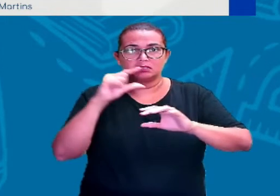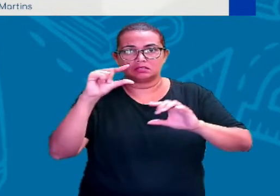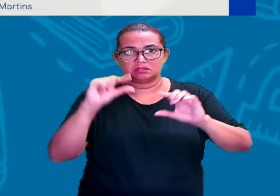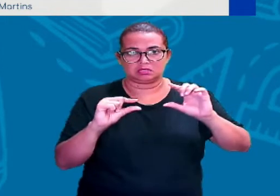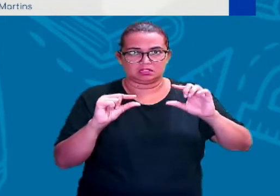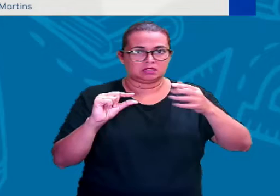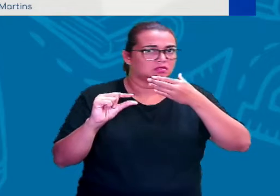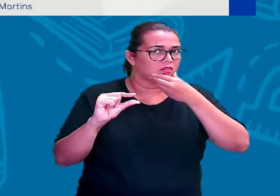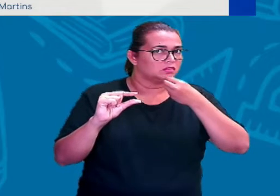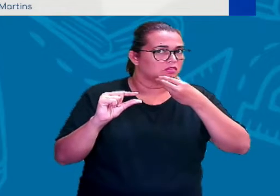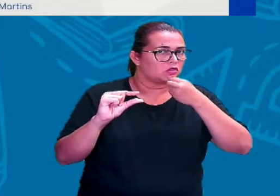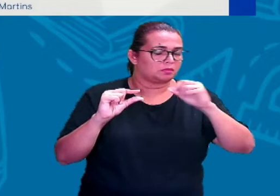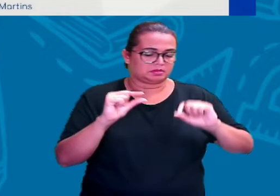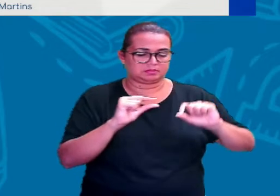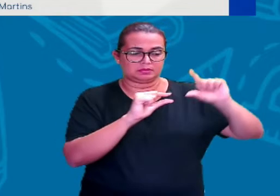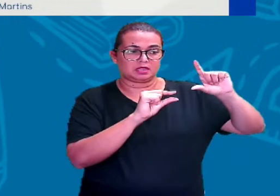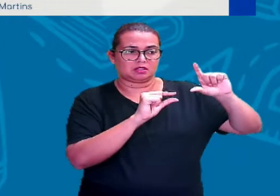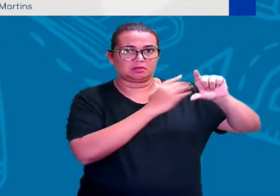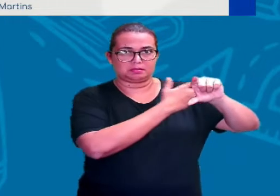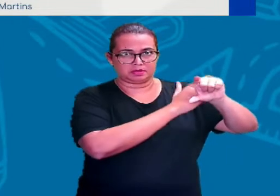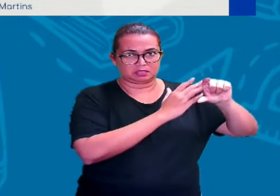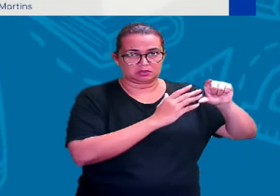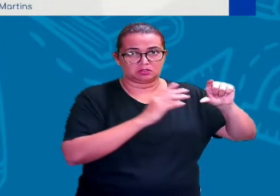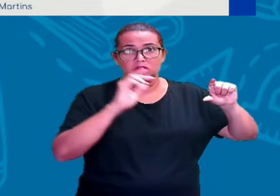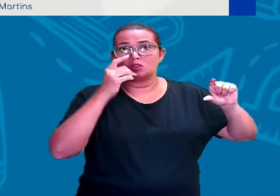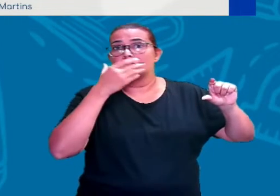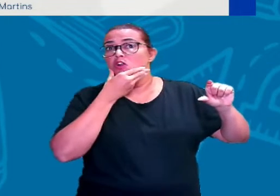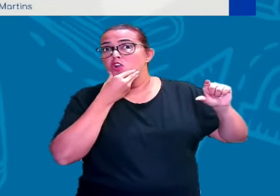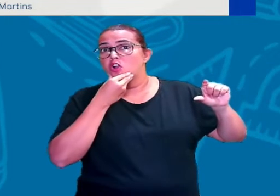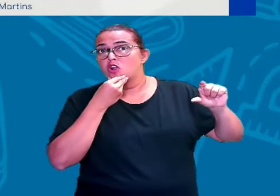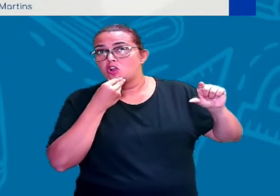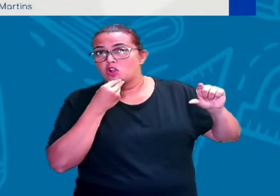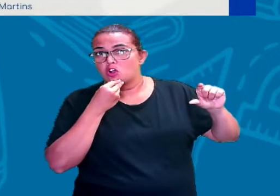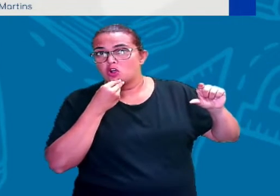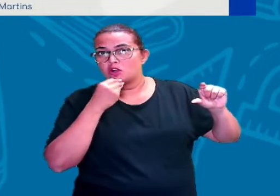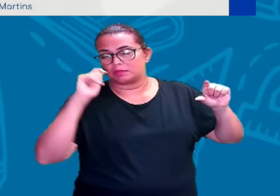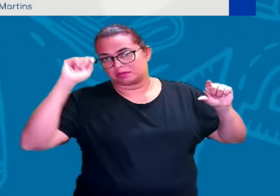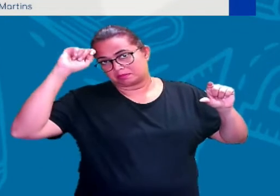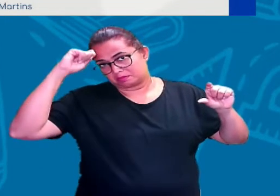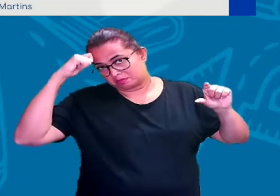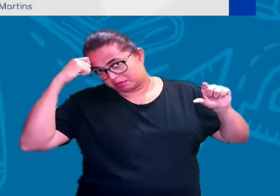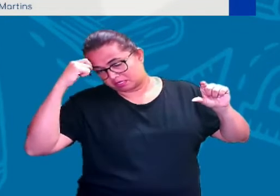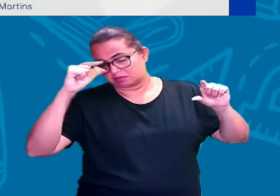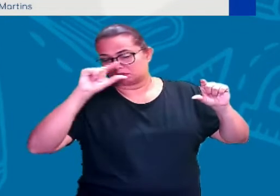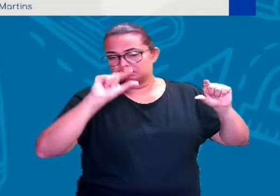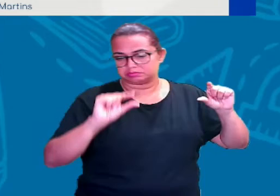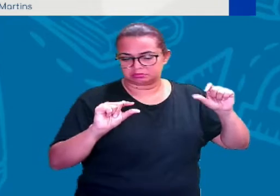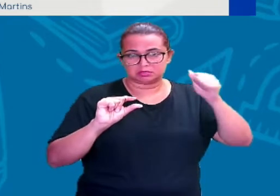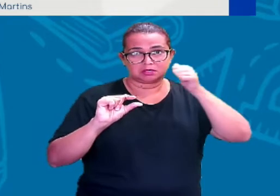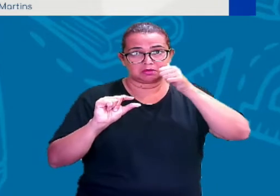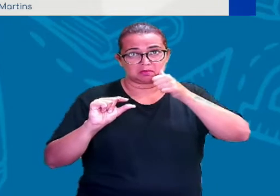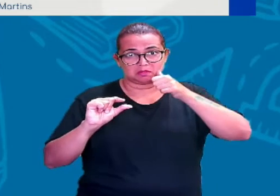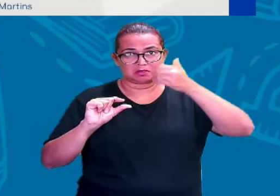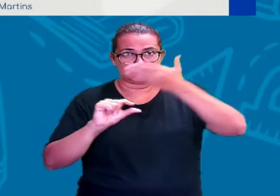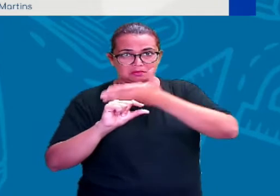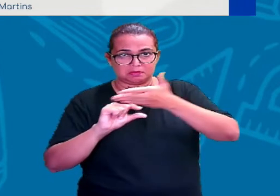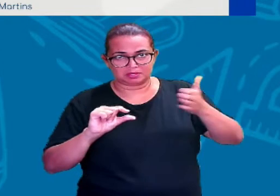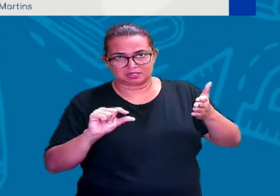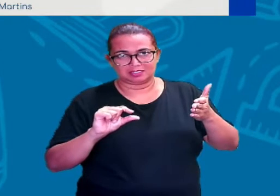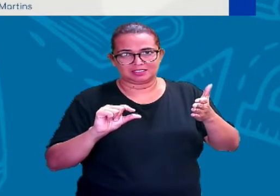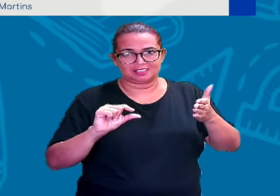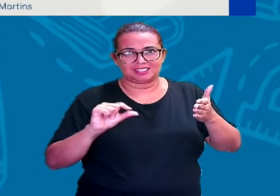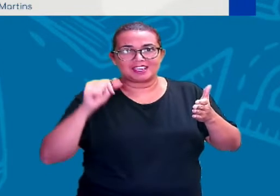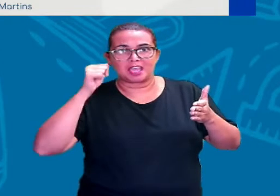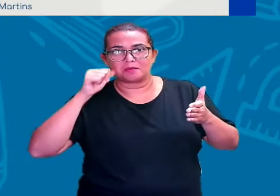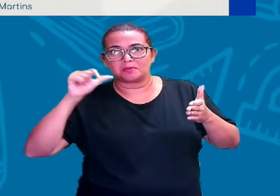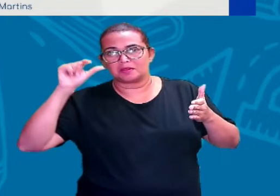que o homem branco. O homem preto ganha menos que a mulher branca e a mulher preta ganha menos do que todo mundo.